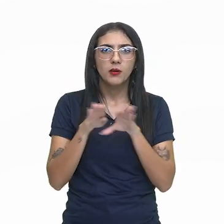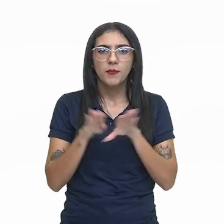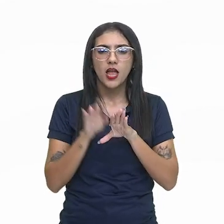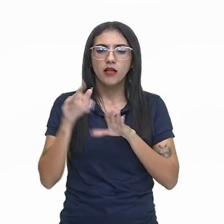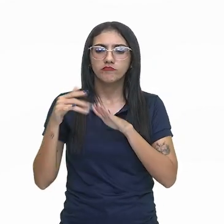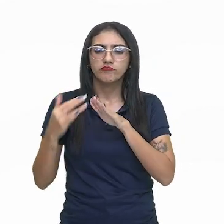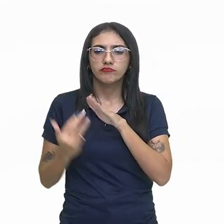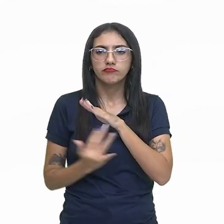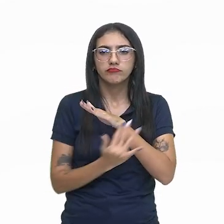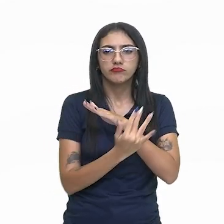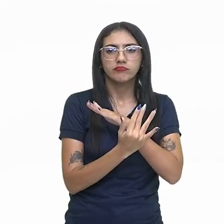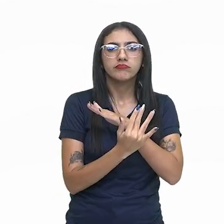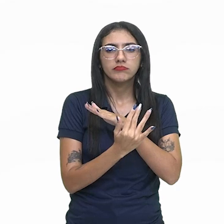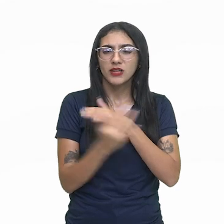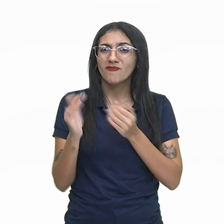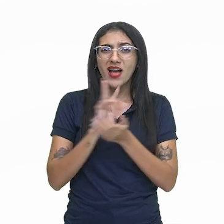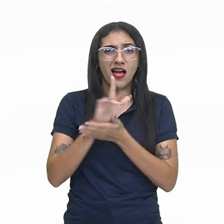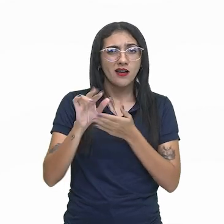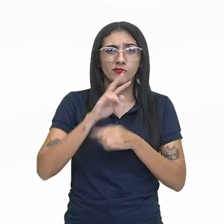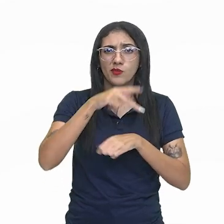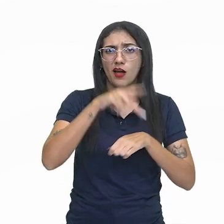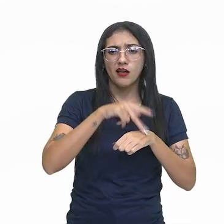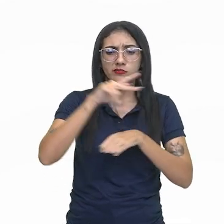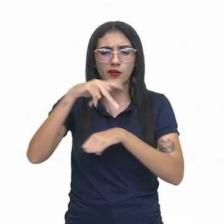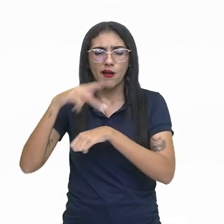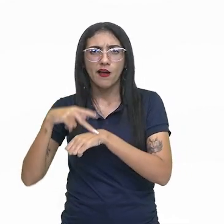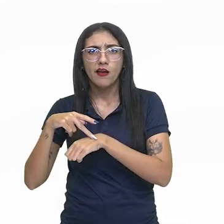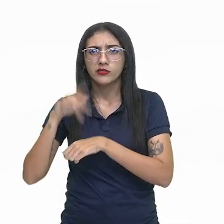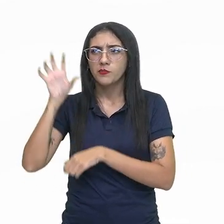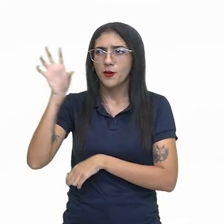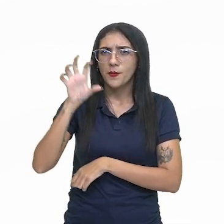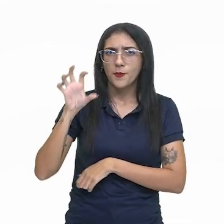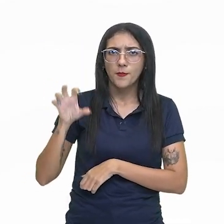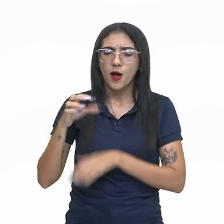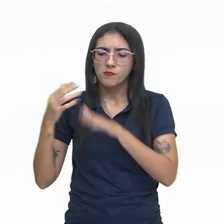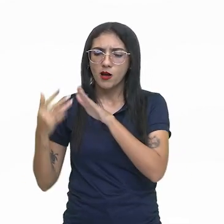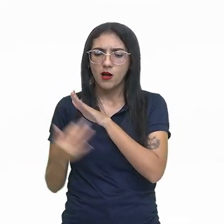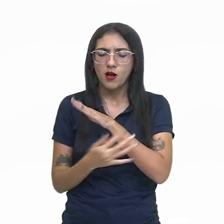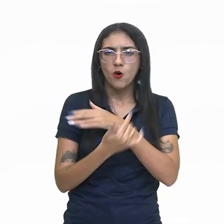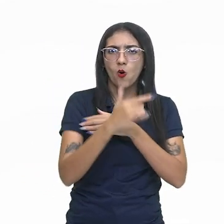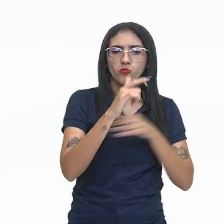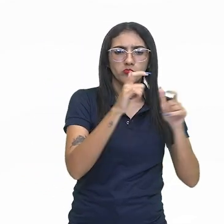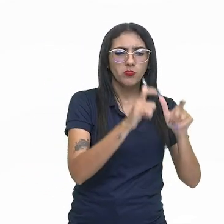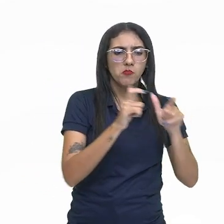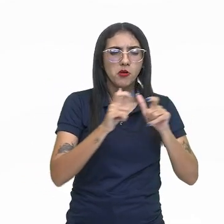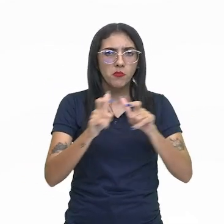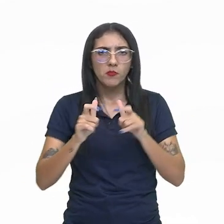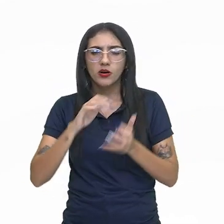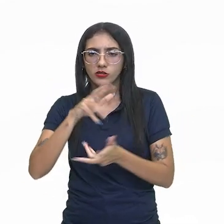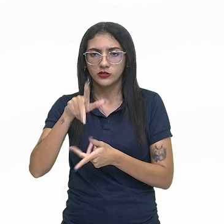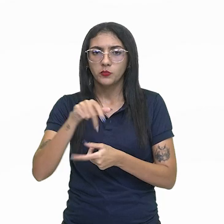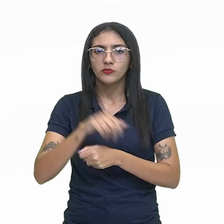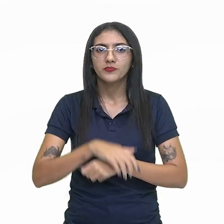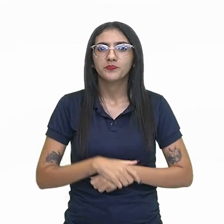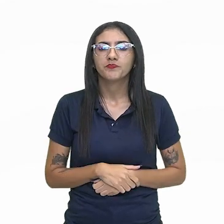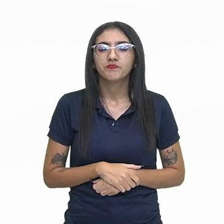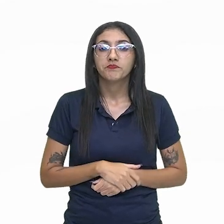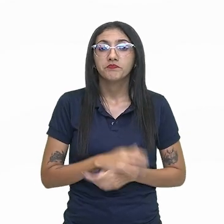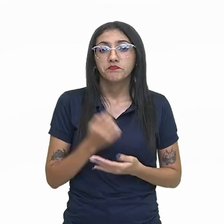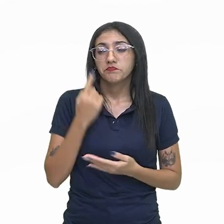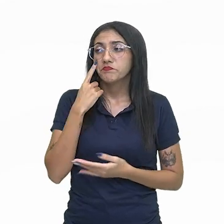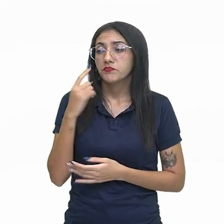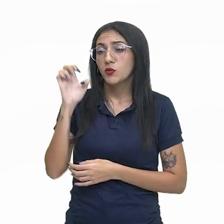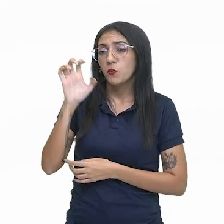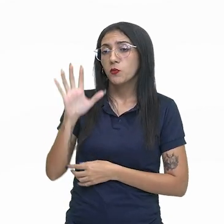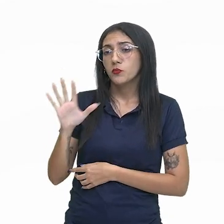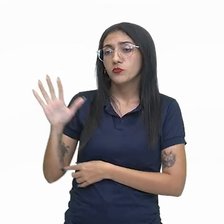migratório entre vários países, né, vários continentes, saindo de um continente para outro. E aí nós temos a saída dos